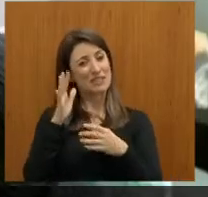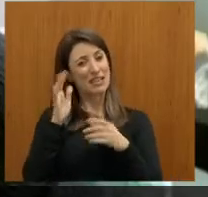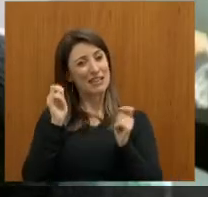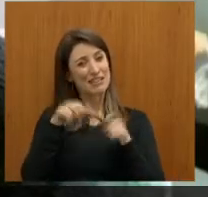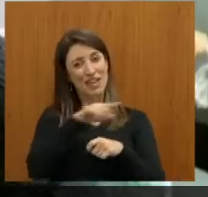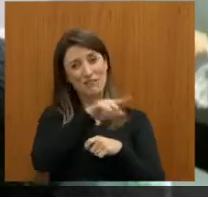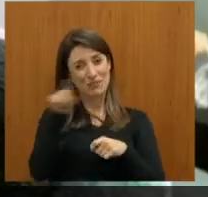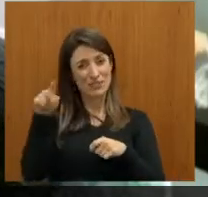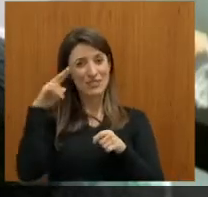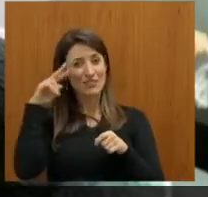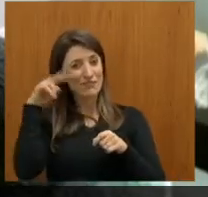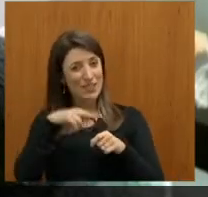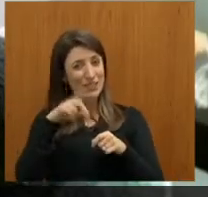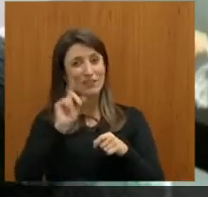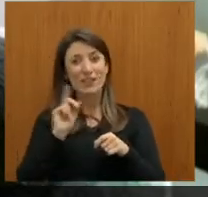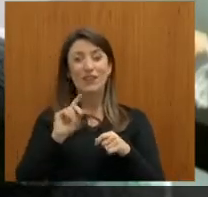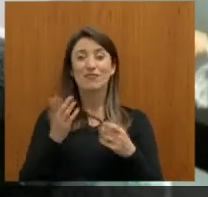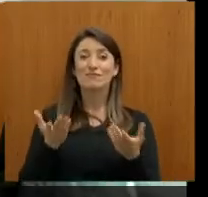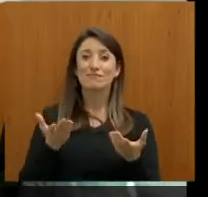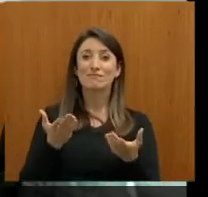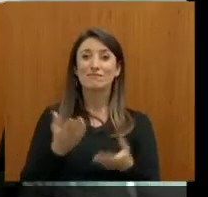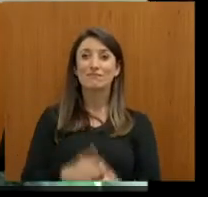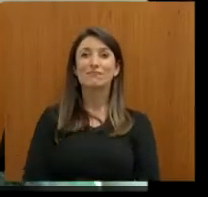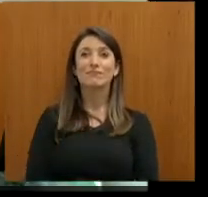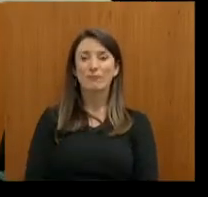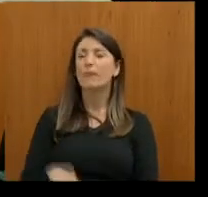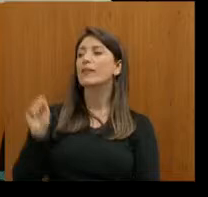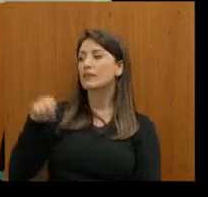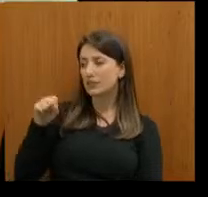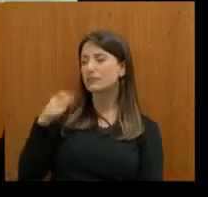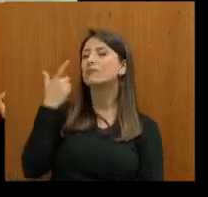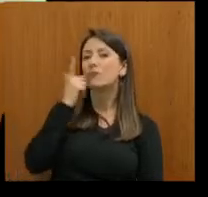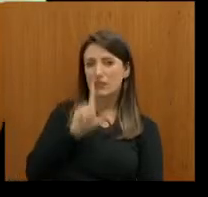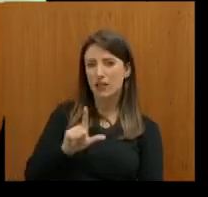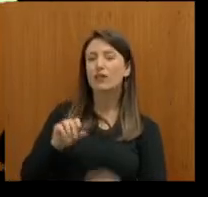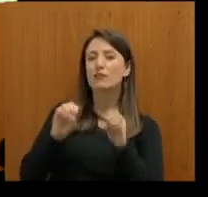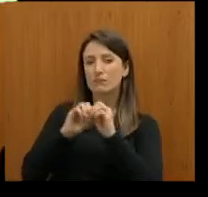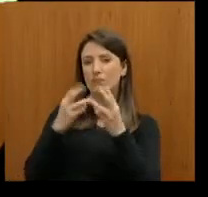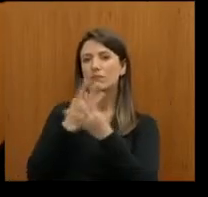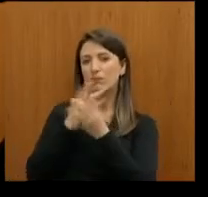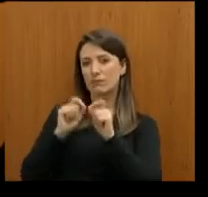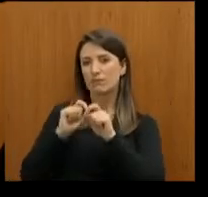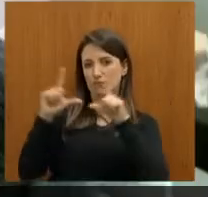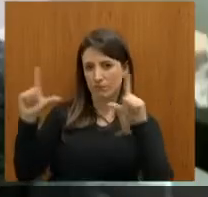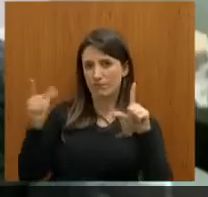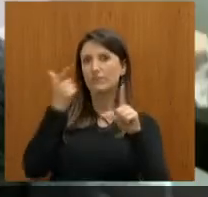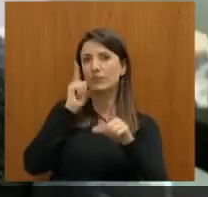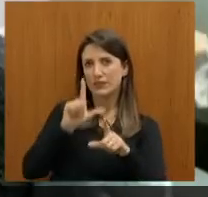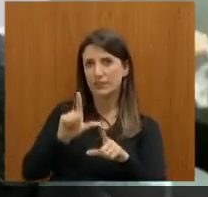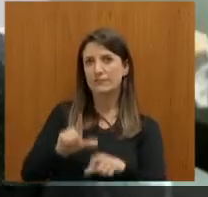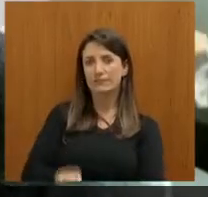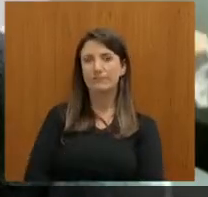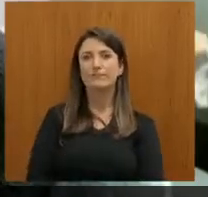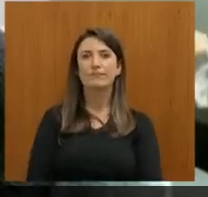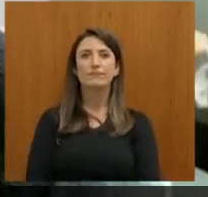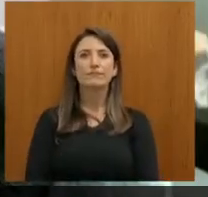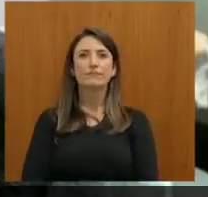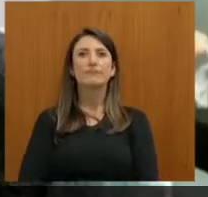para você ser a doutora Maria Cecília a tem um ótimo